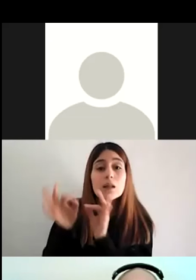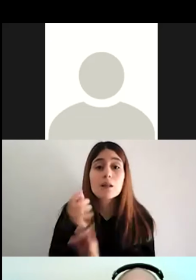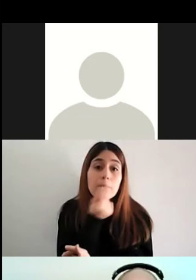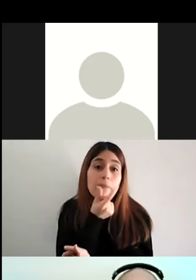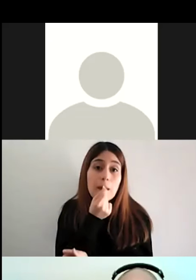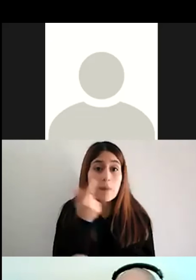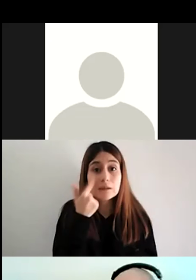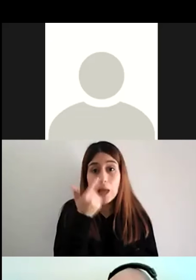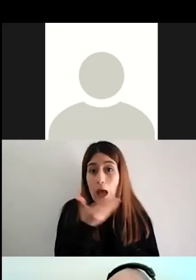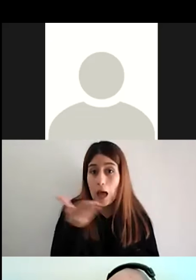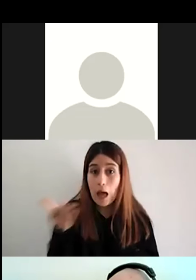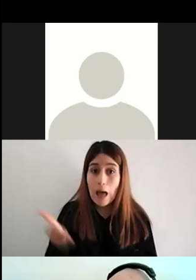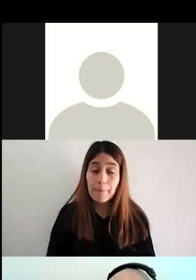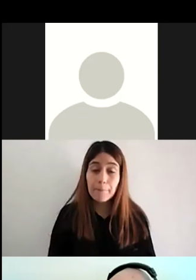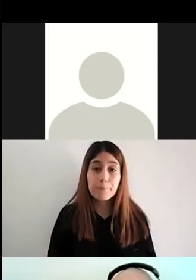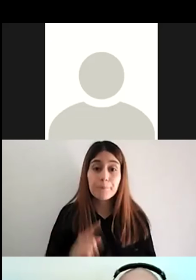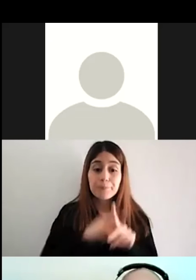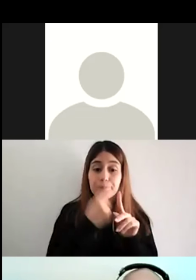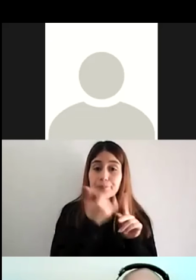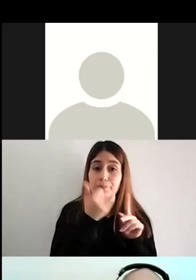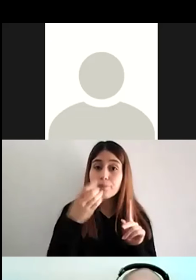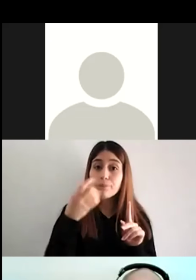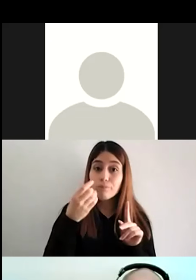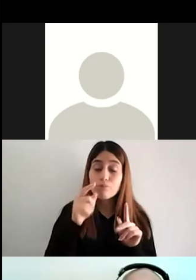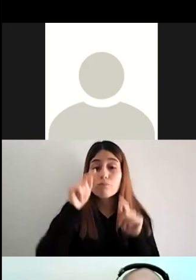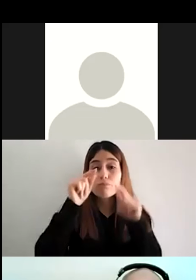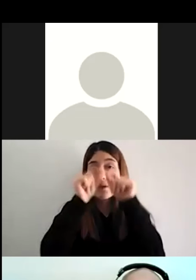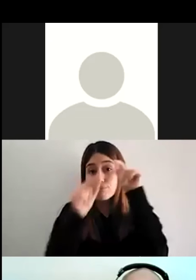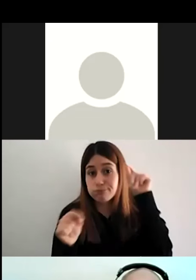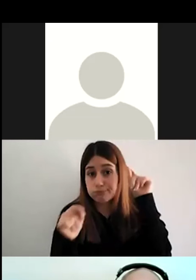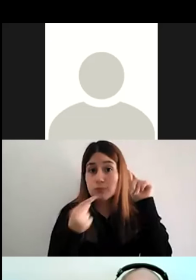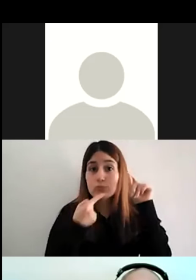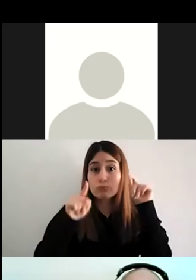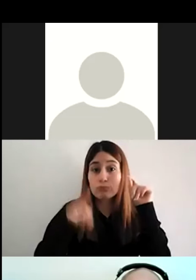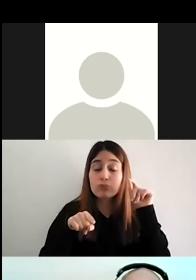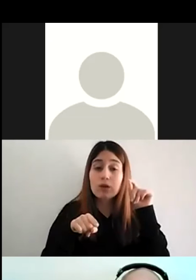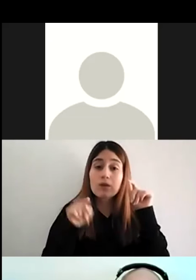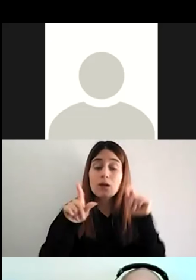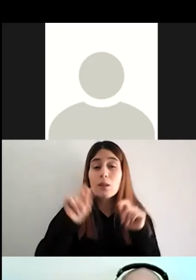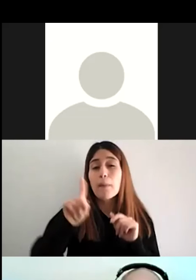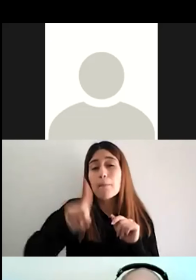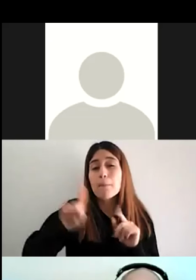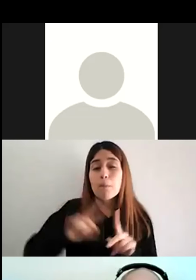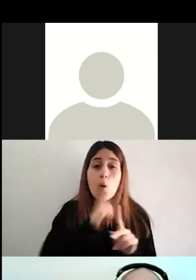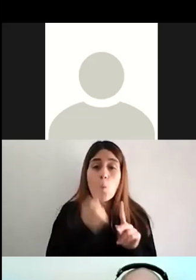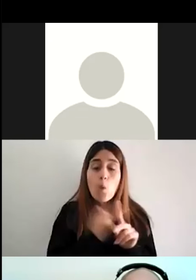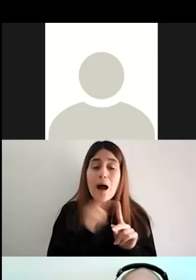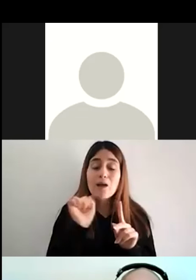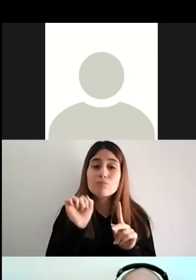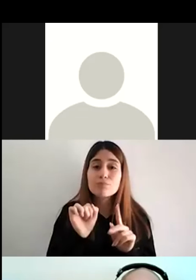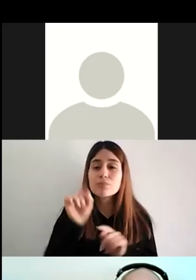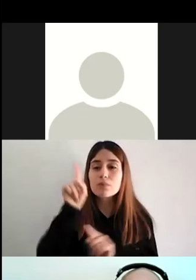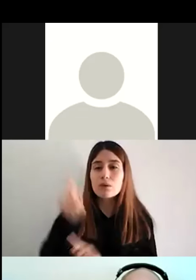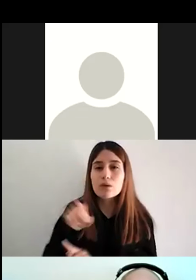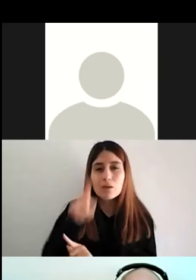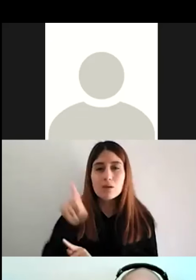disponíveis. Em 2019 tivemos uma queda e também tivemos o primeiro ano em que as perdas de